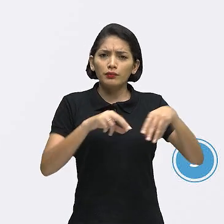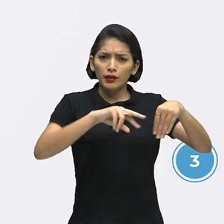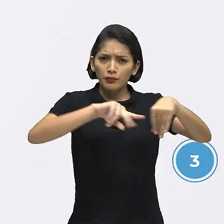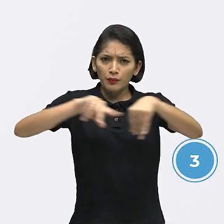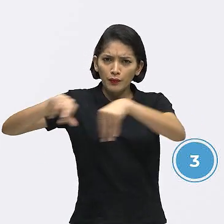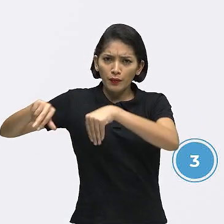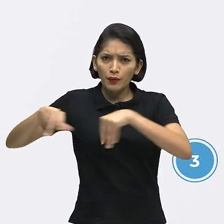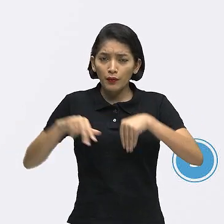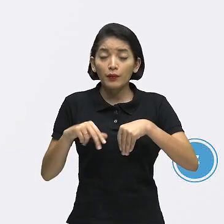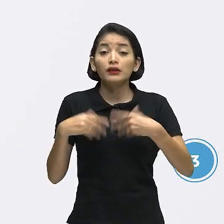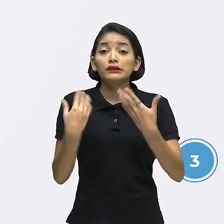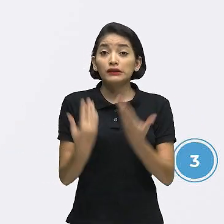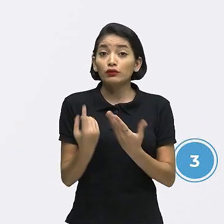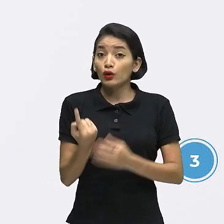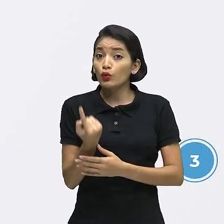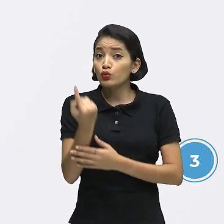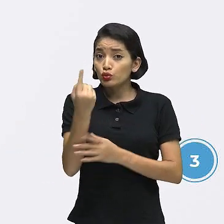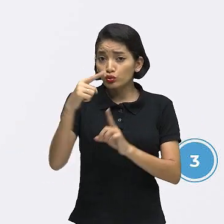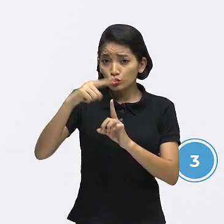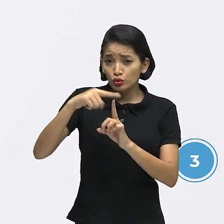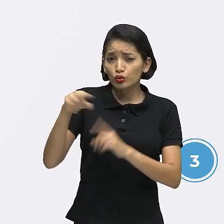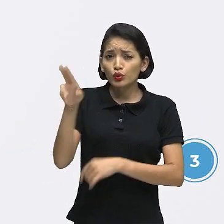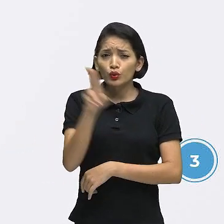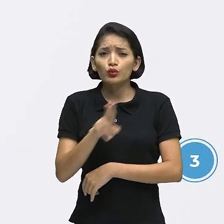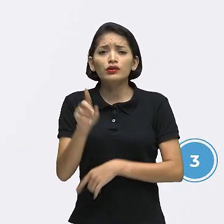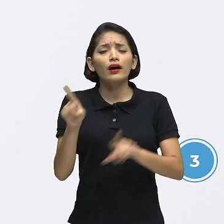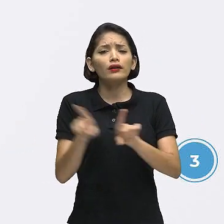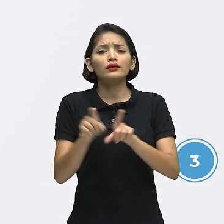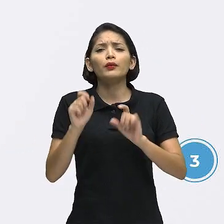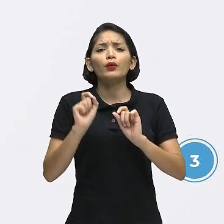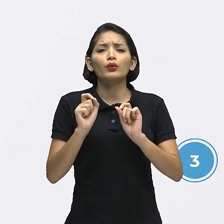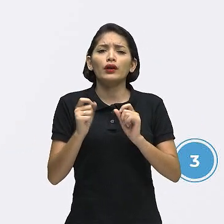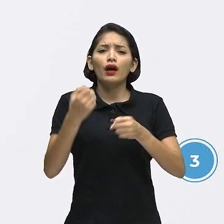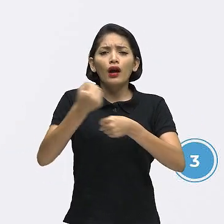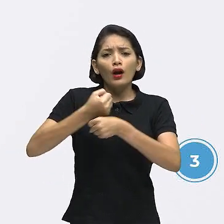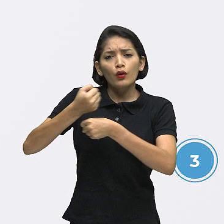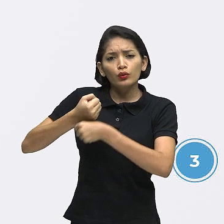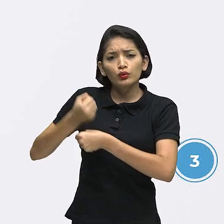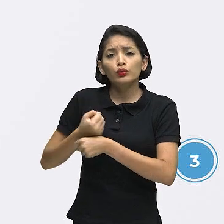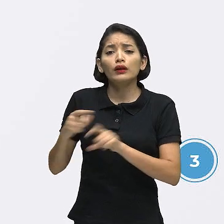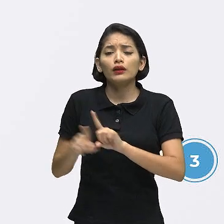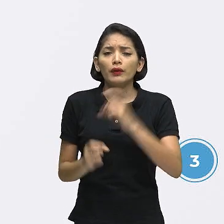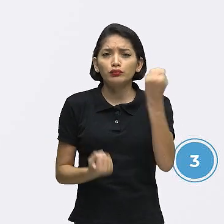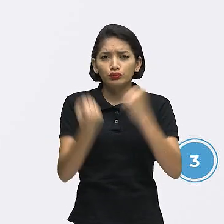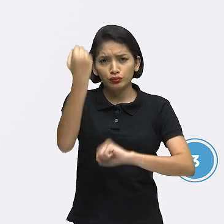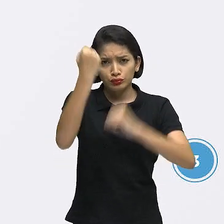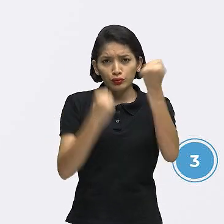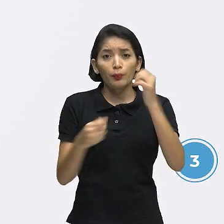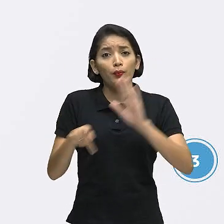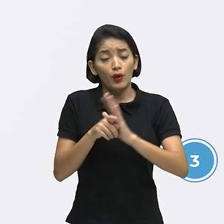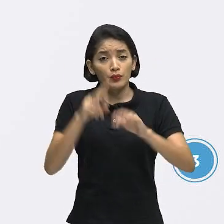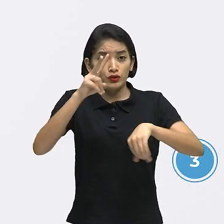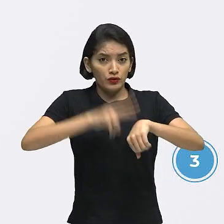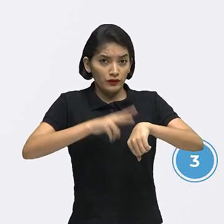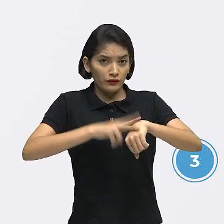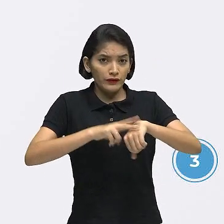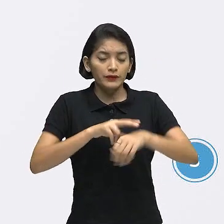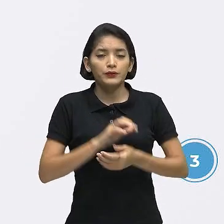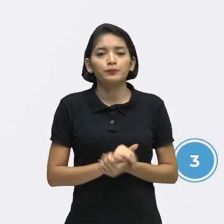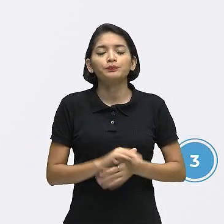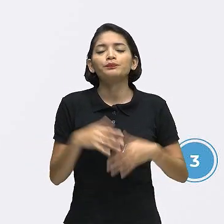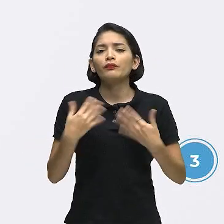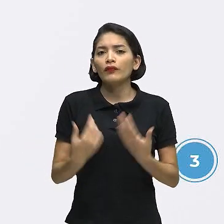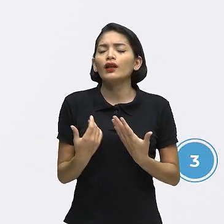Este componente do solo é também utilizado na construção civil e na fabricação de vidros. Né? Então, nessa questão, a gente